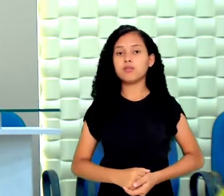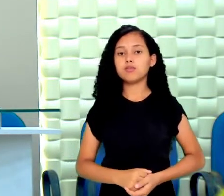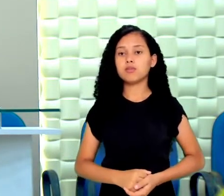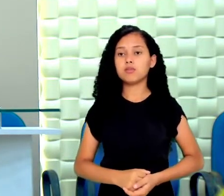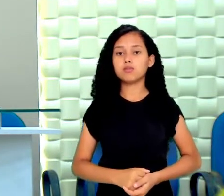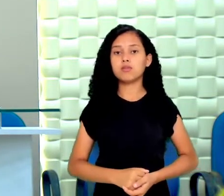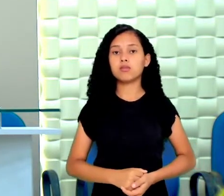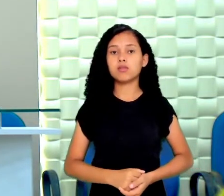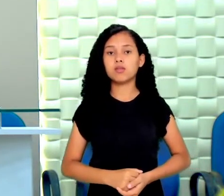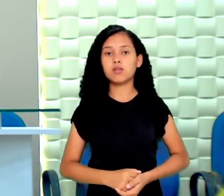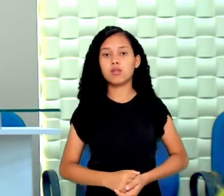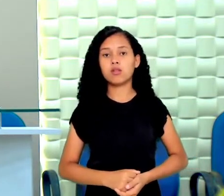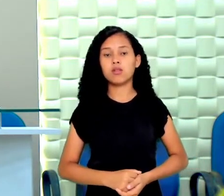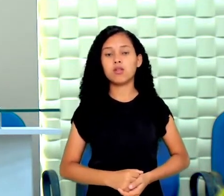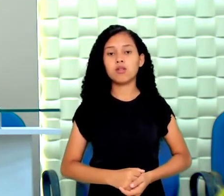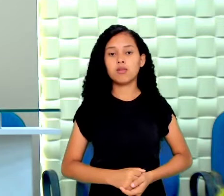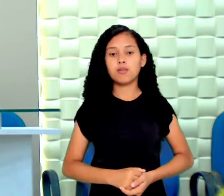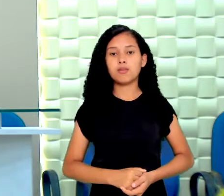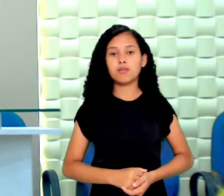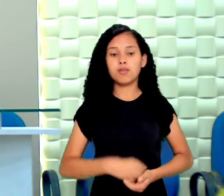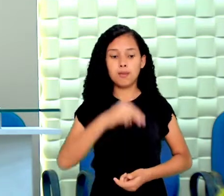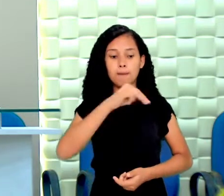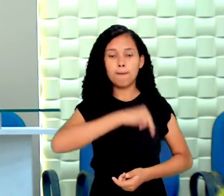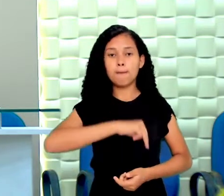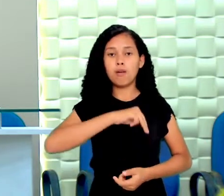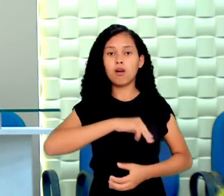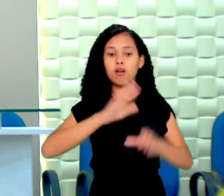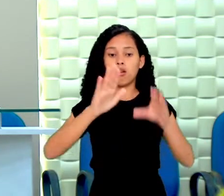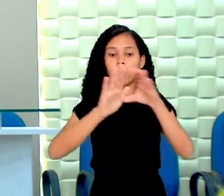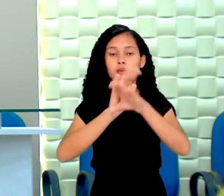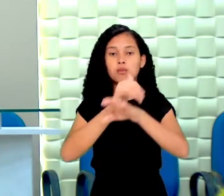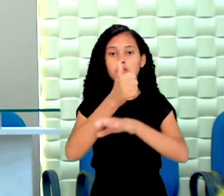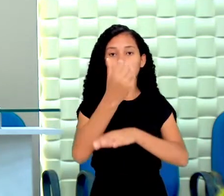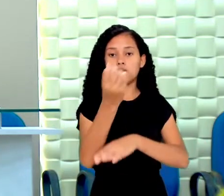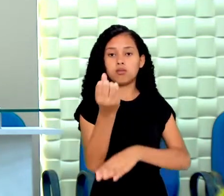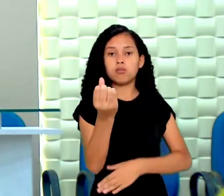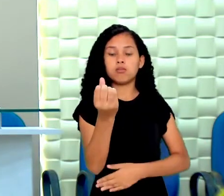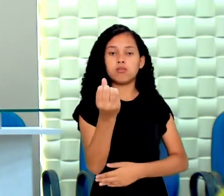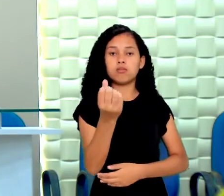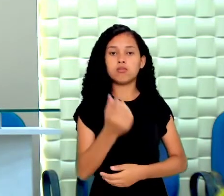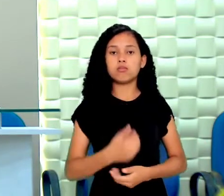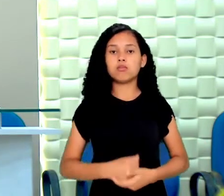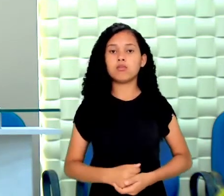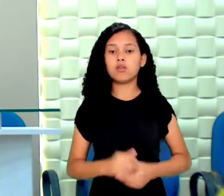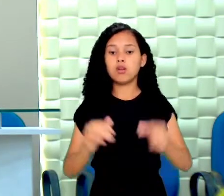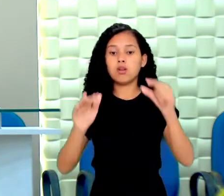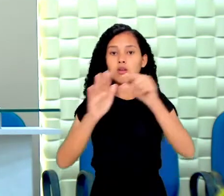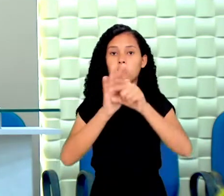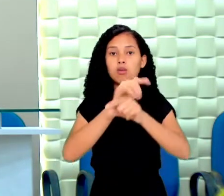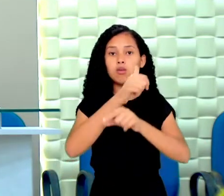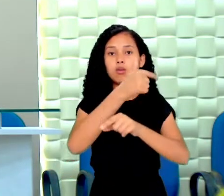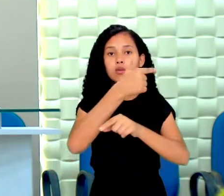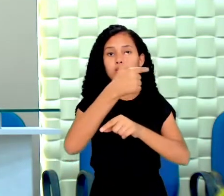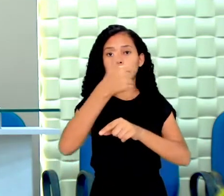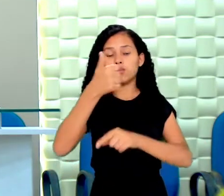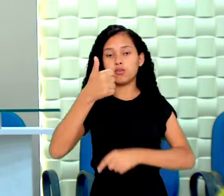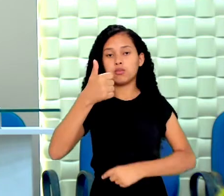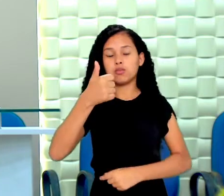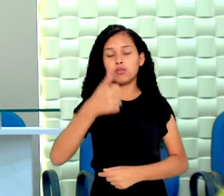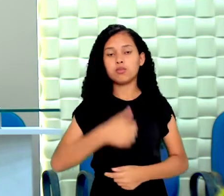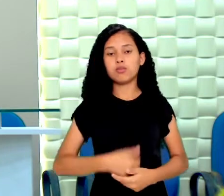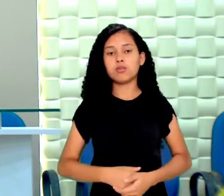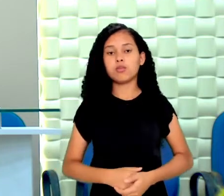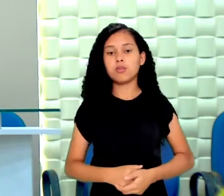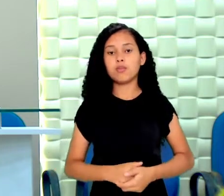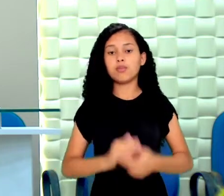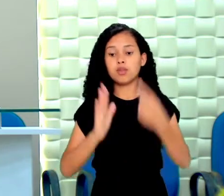no Evangelho de Jesus, conforme Mateus, capítulo 16, versículo 21, o